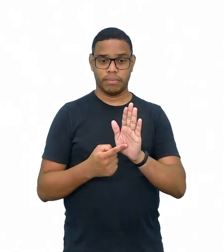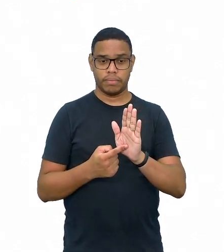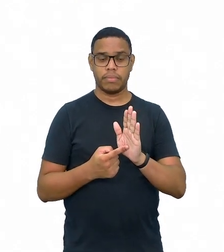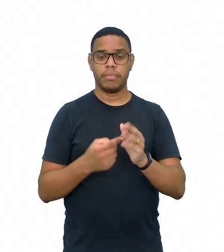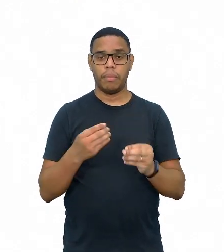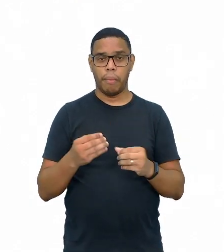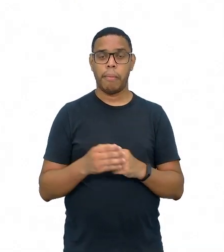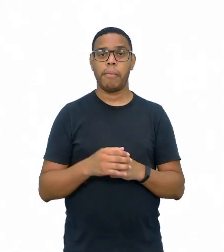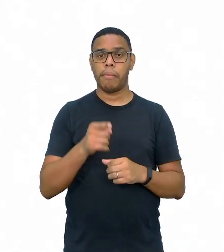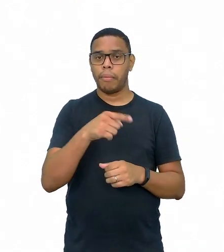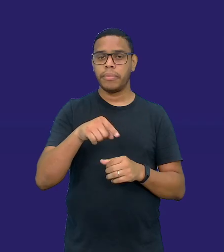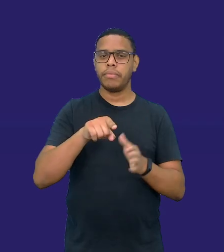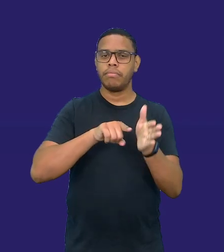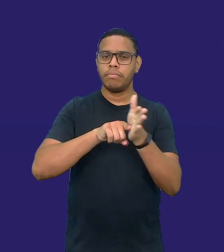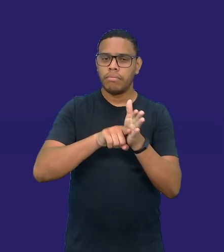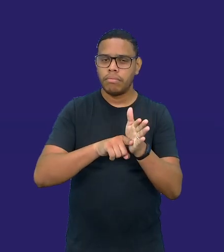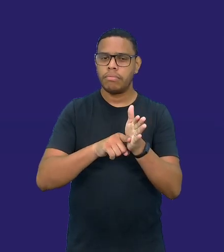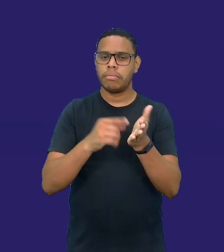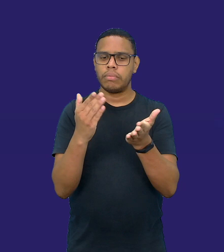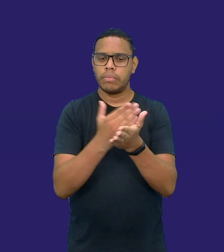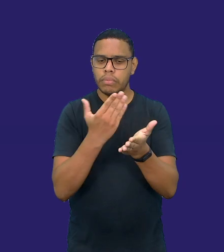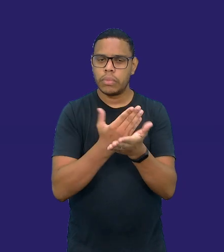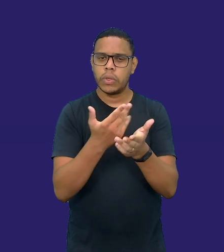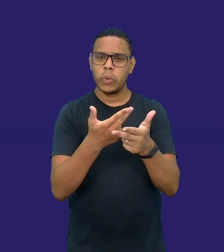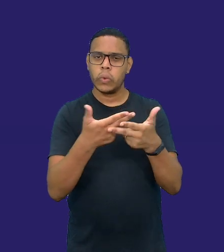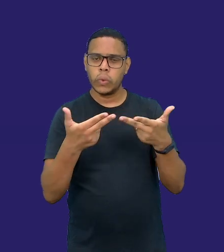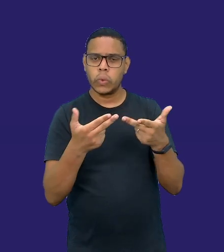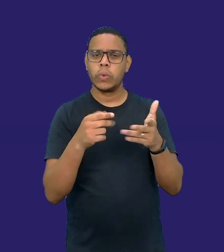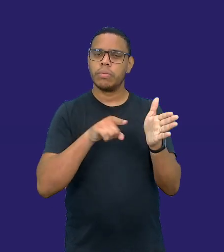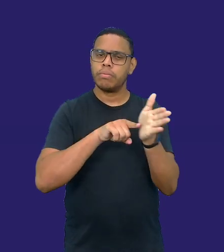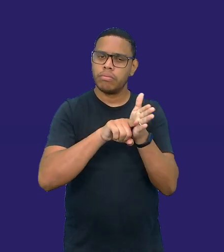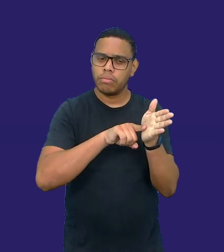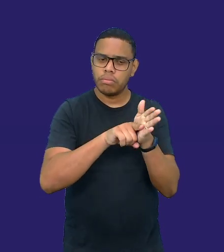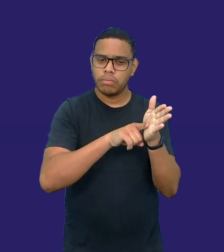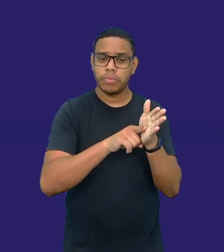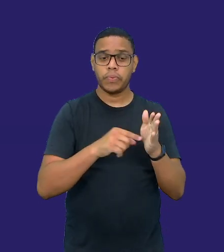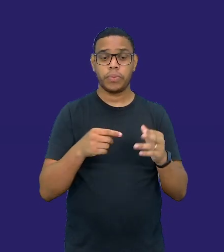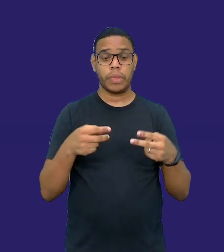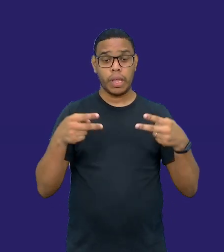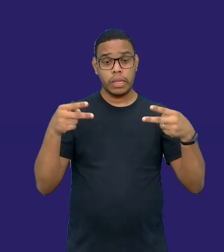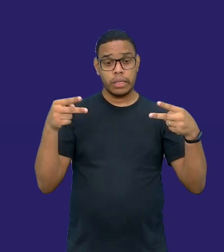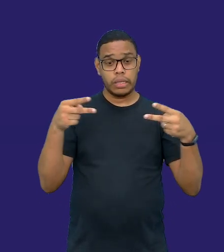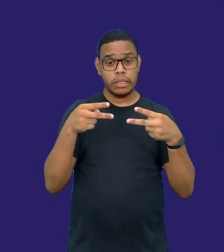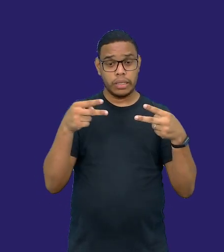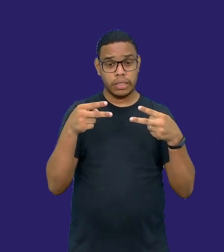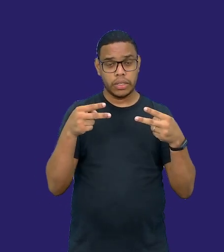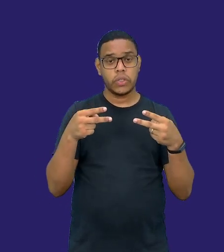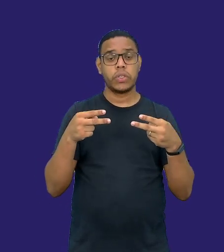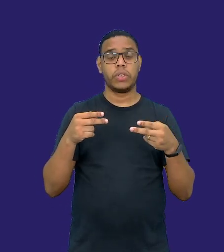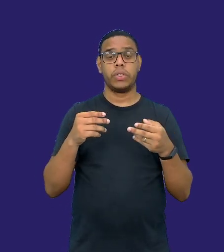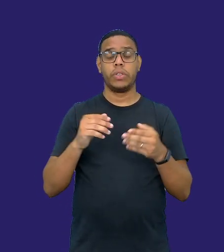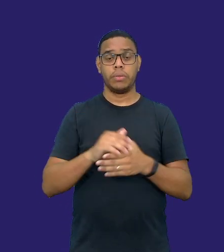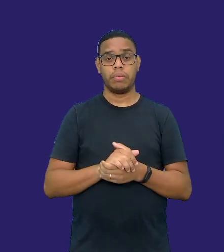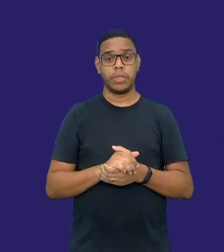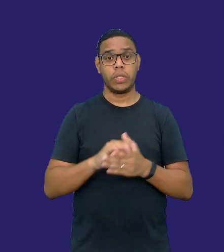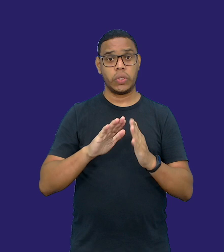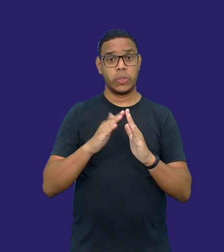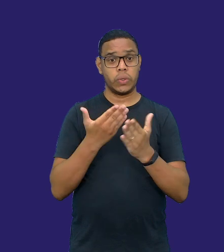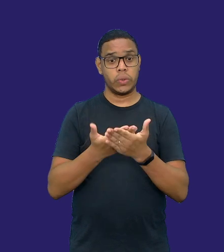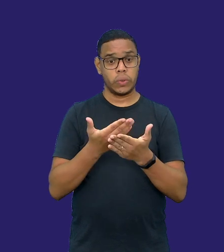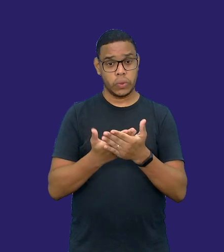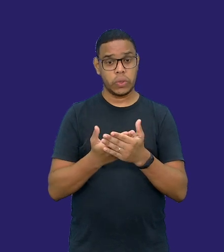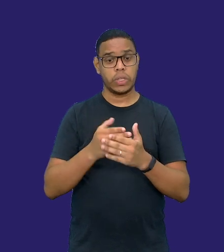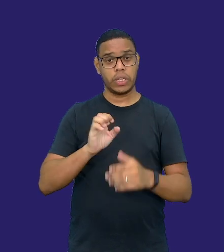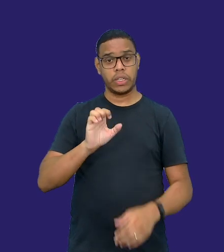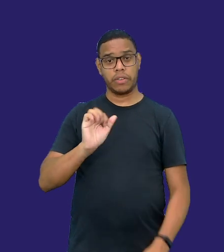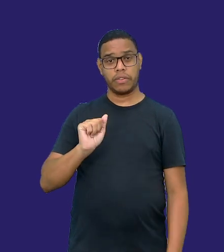busquem o material do Aprender Sempre, nesses links, né, na escola de formação, né, na